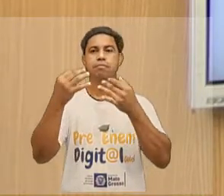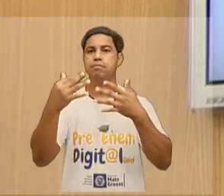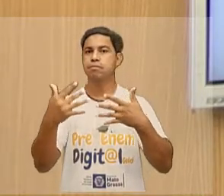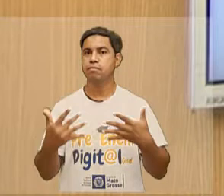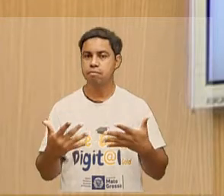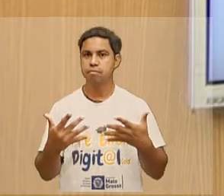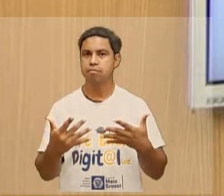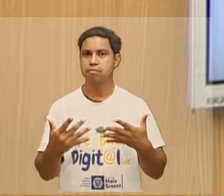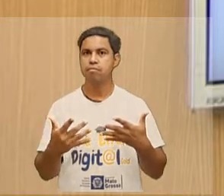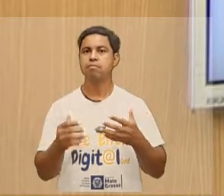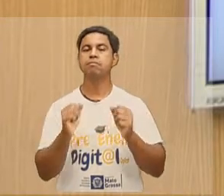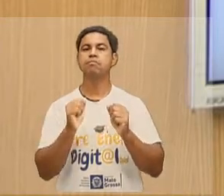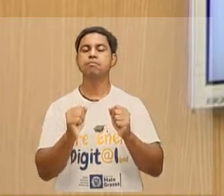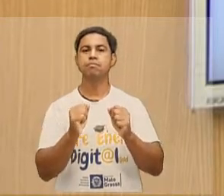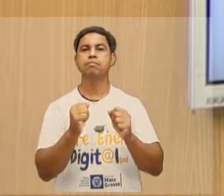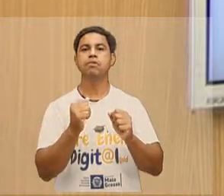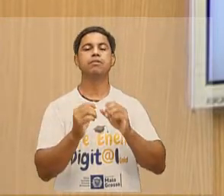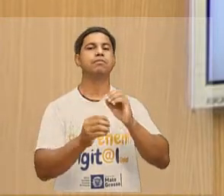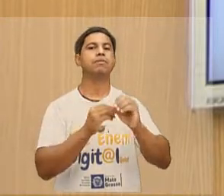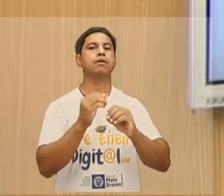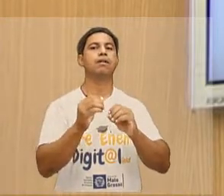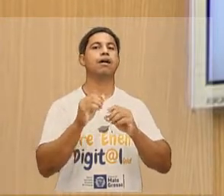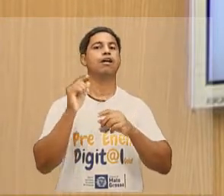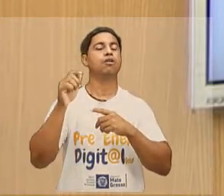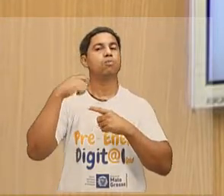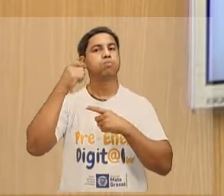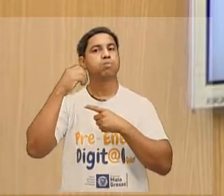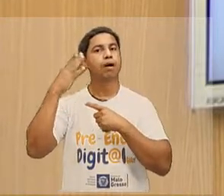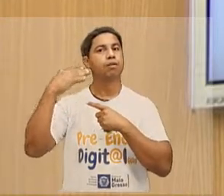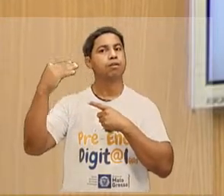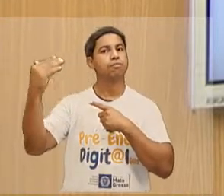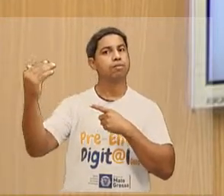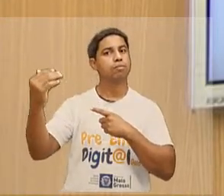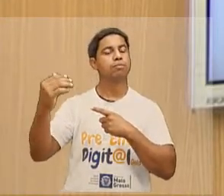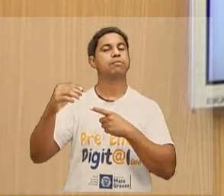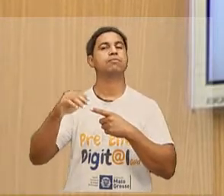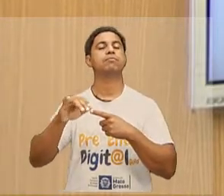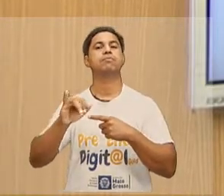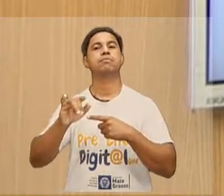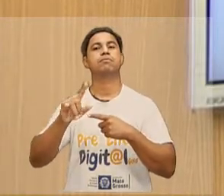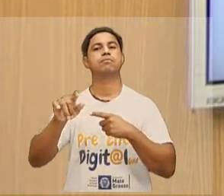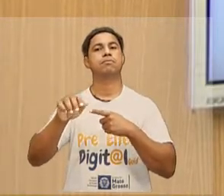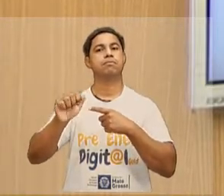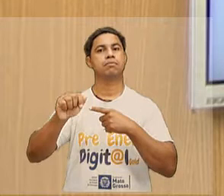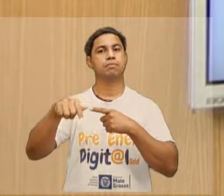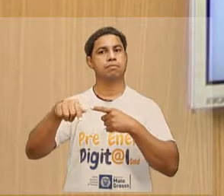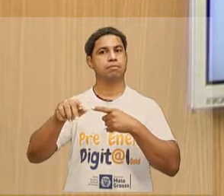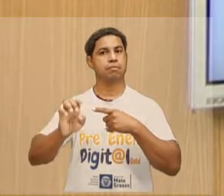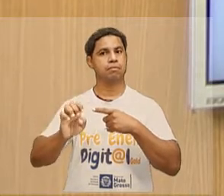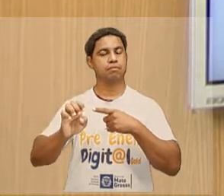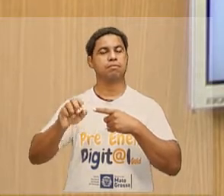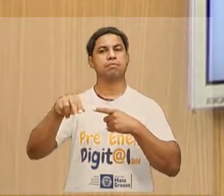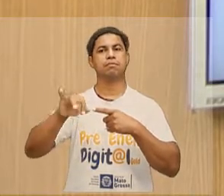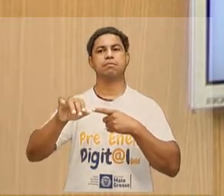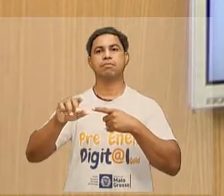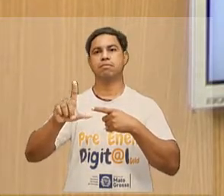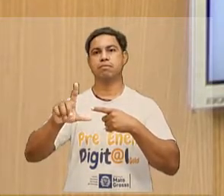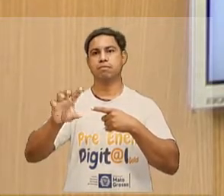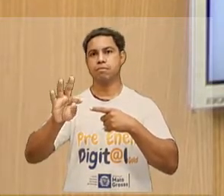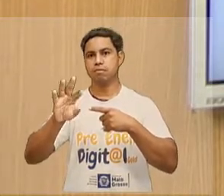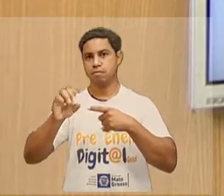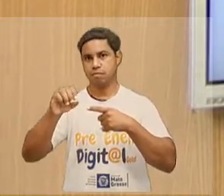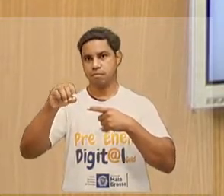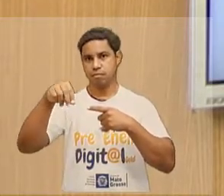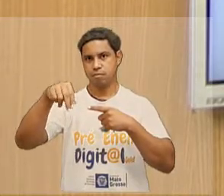do glorioso Isaac Newton e do glorioso Augusto Coulomb, o que as duas equações têm em